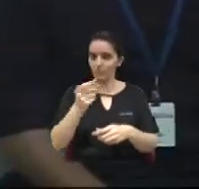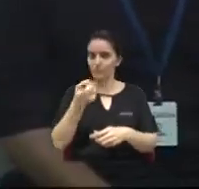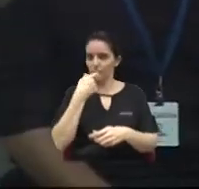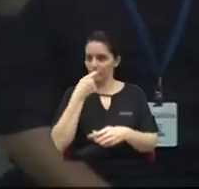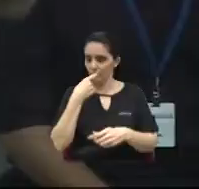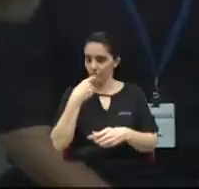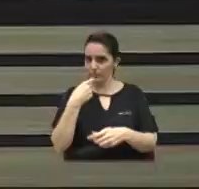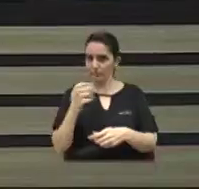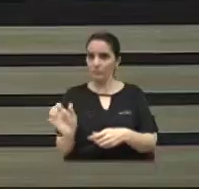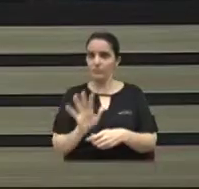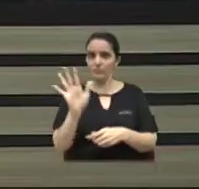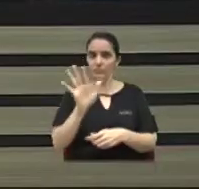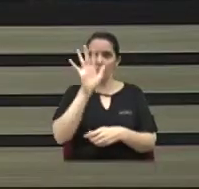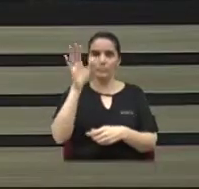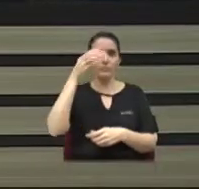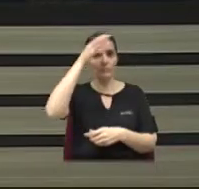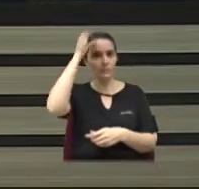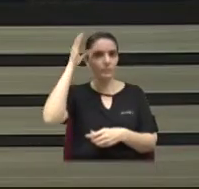custo. Carolina Pontes.